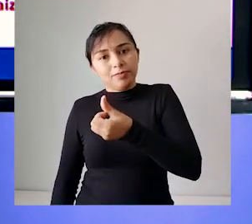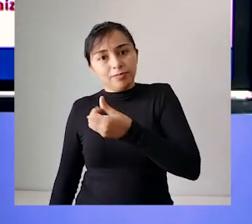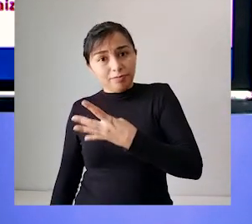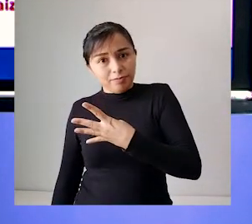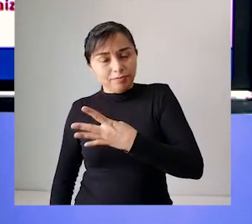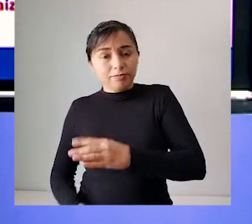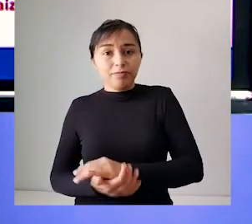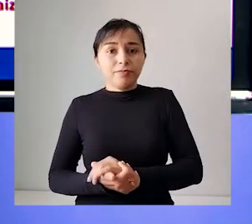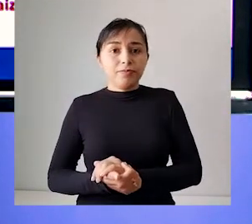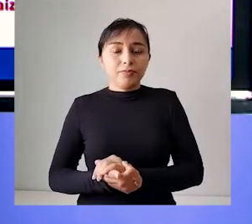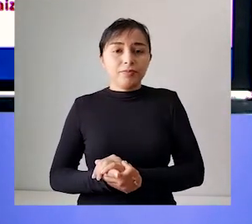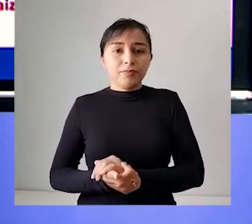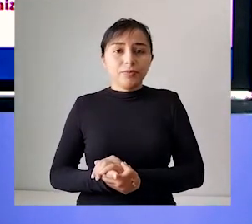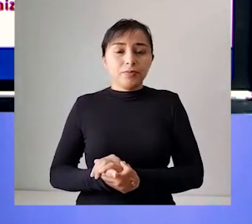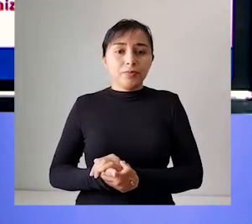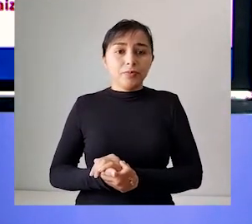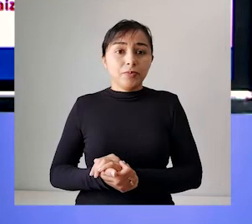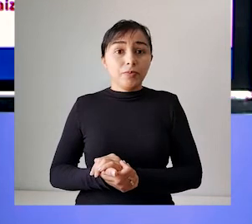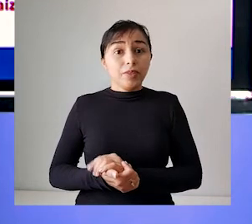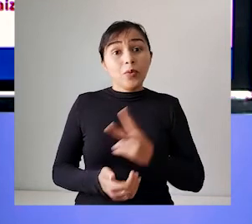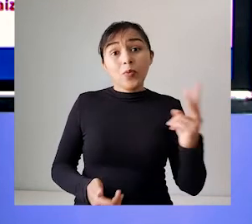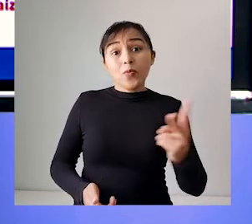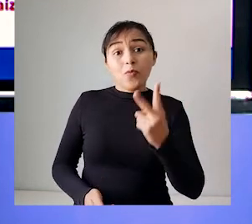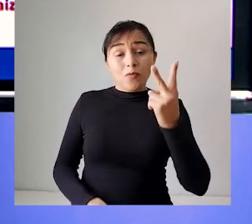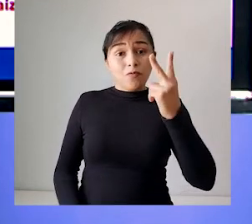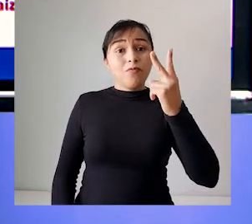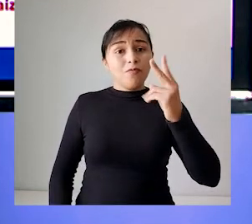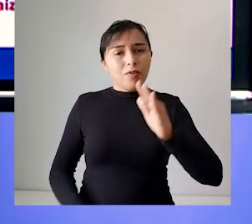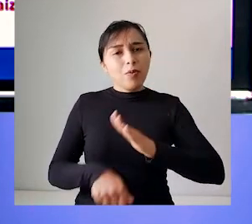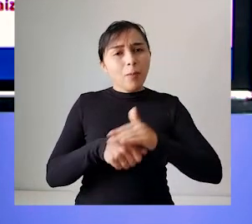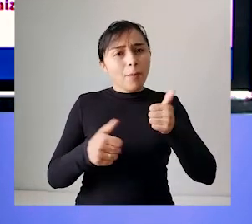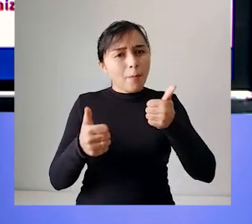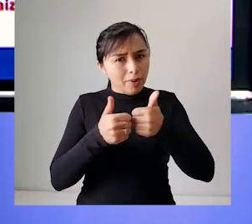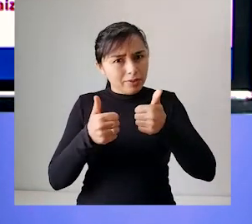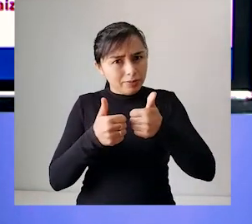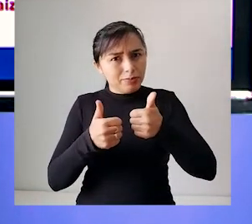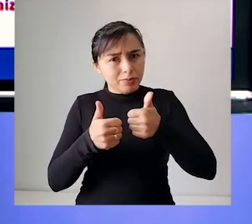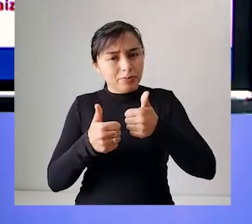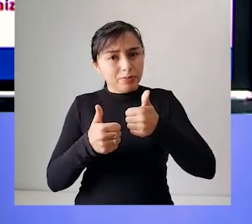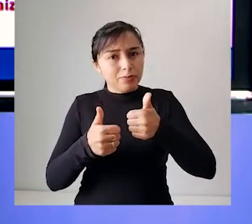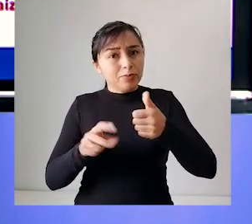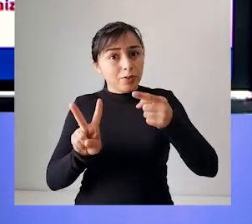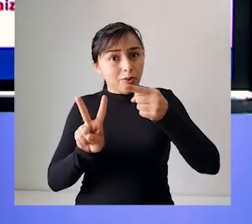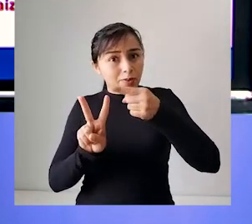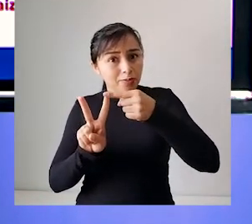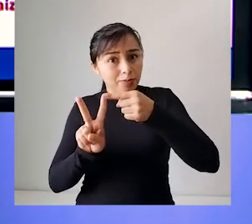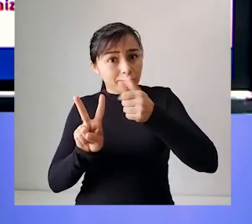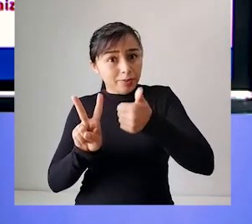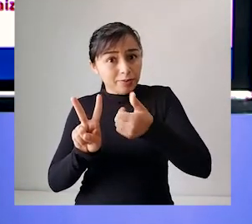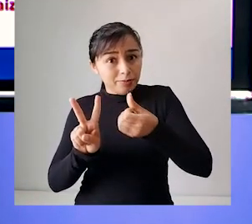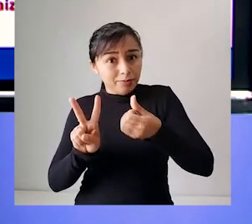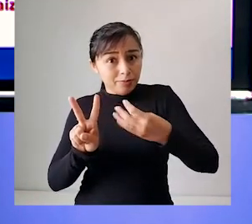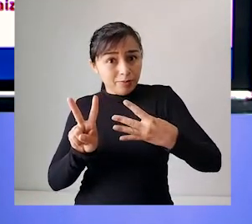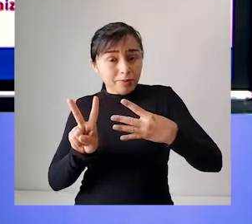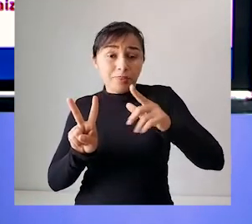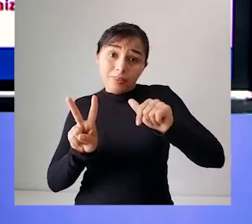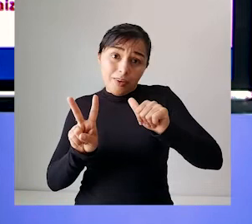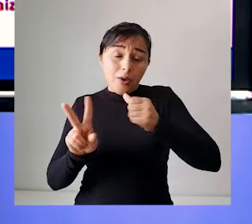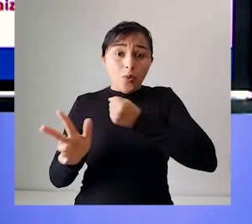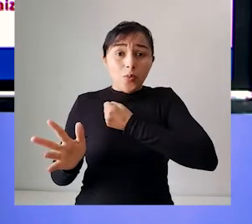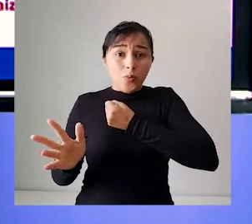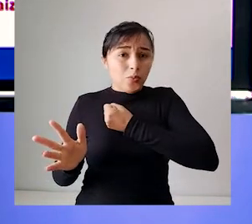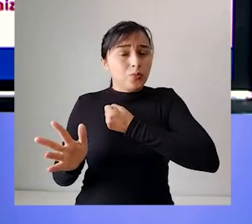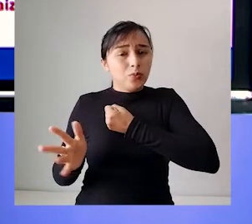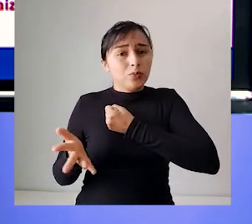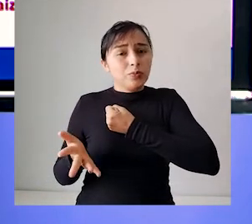que é que a gente pode concluir com isso? Que o valor mais aproximado desse comprimento da escada, ele vai ser um valor que vai